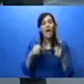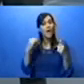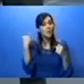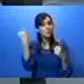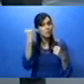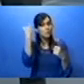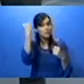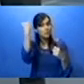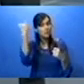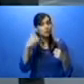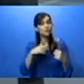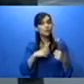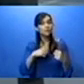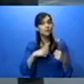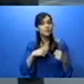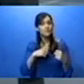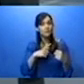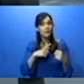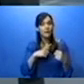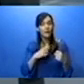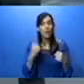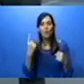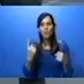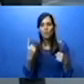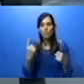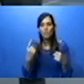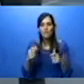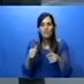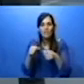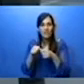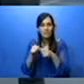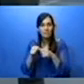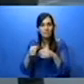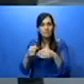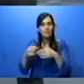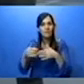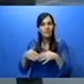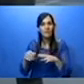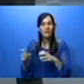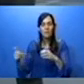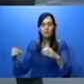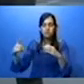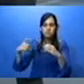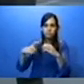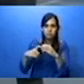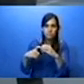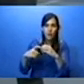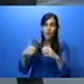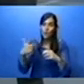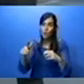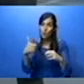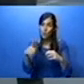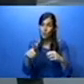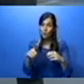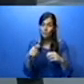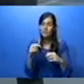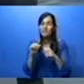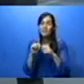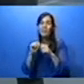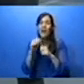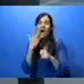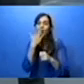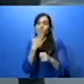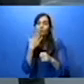que hajam seres produtores. Produtores, geralmente, são os fotossintetizantes, que fabricam o açúcar.